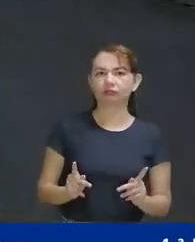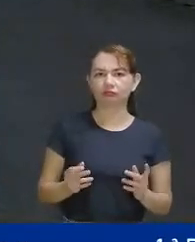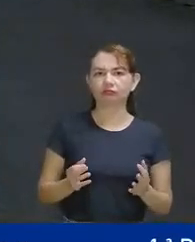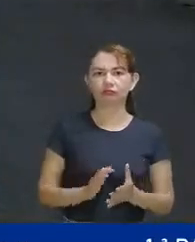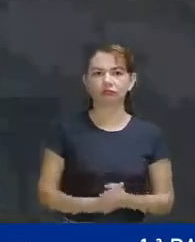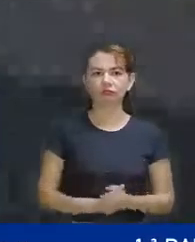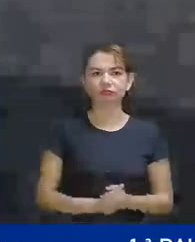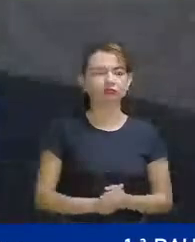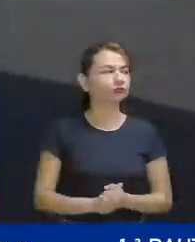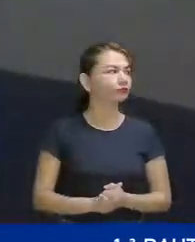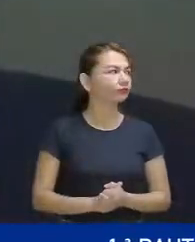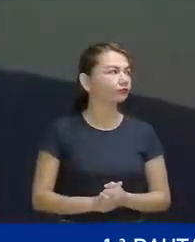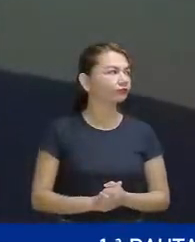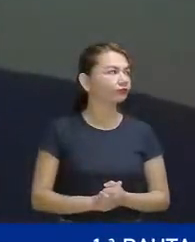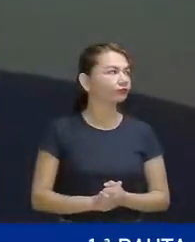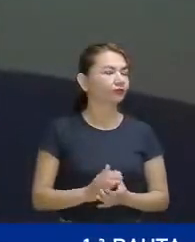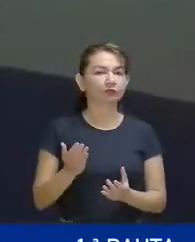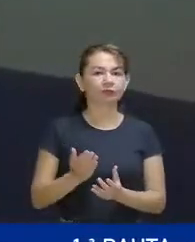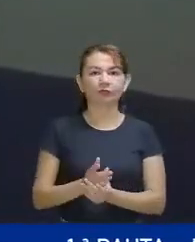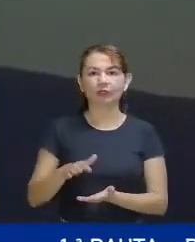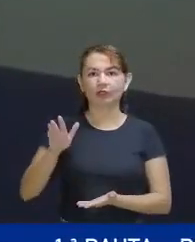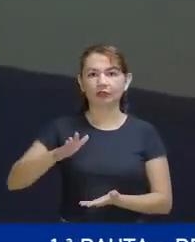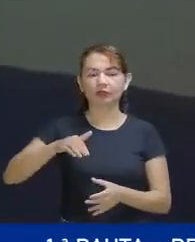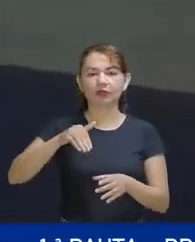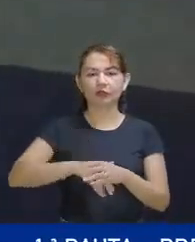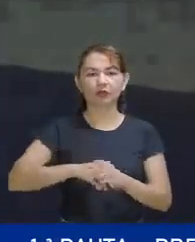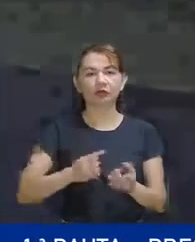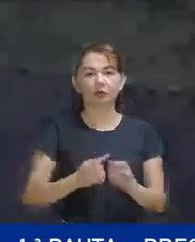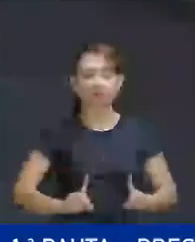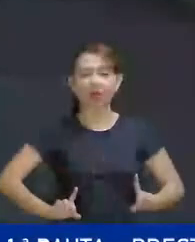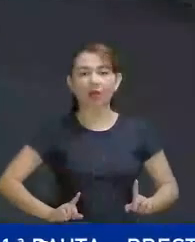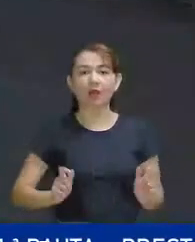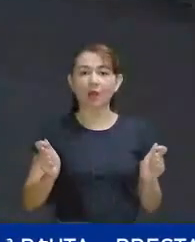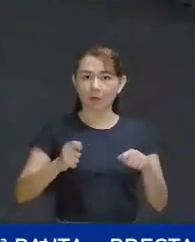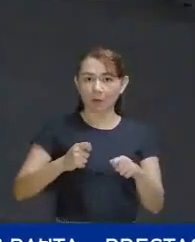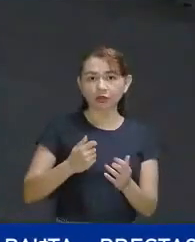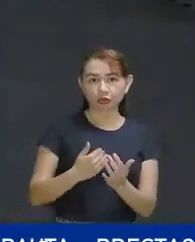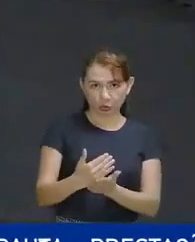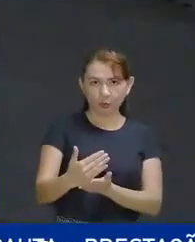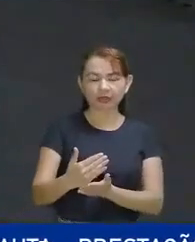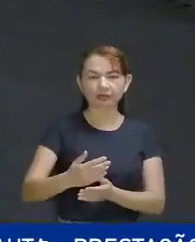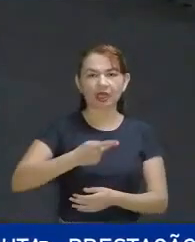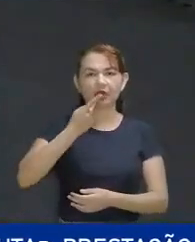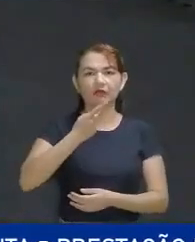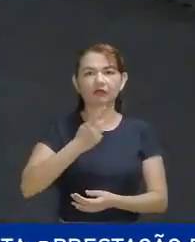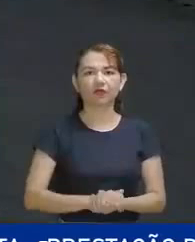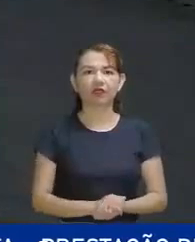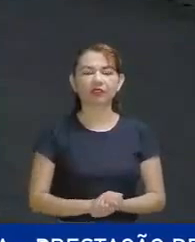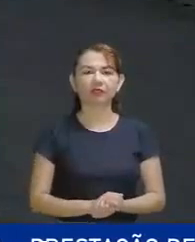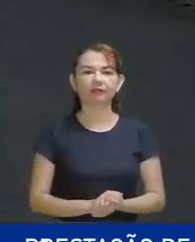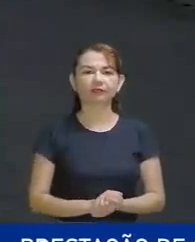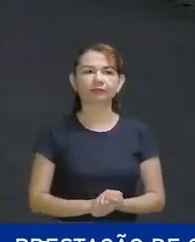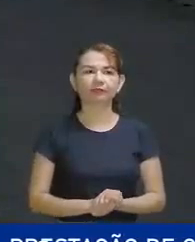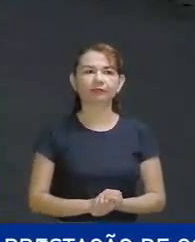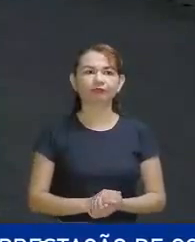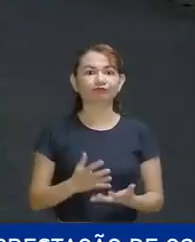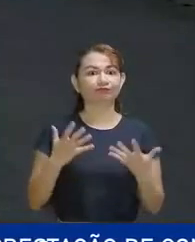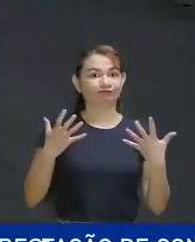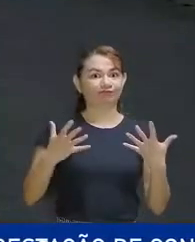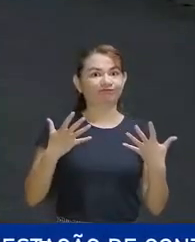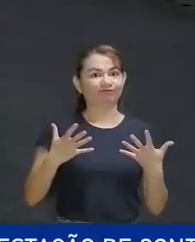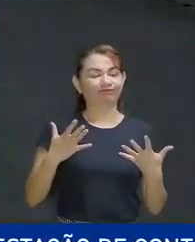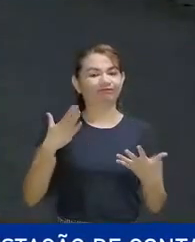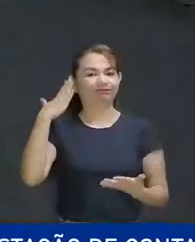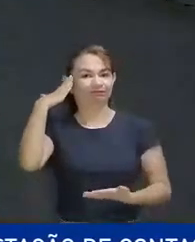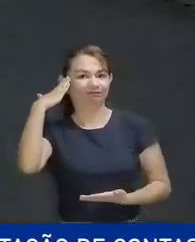Que não é uma ação eleitoral, não acho, mas aí Vossa Excelência pode iniciar, doutor Marcos. Estamos todos loucos para ouvir o